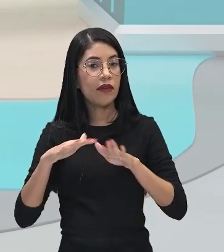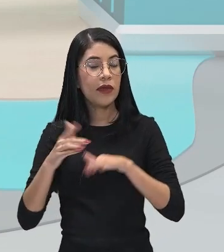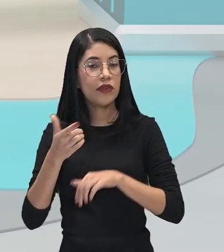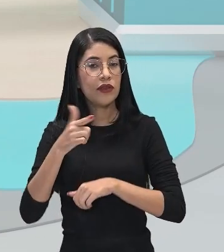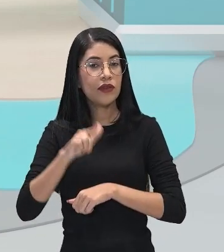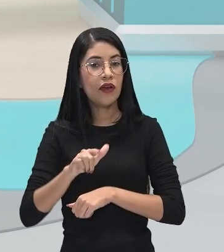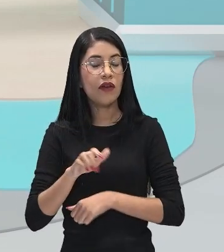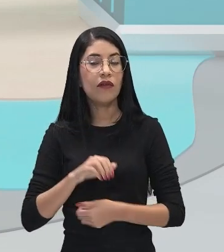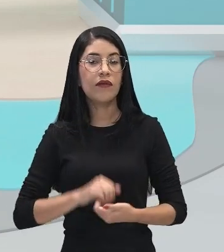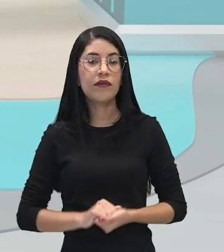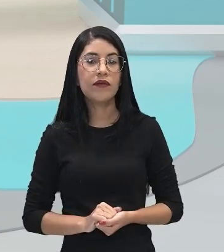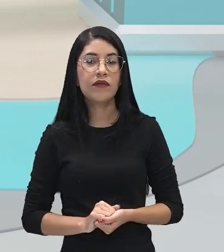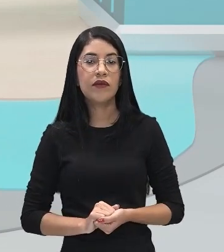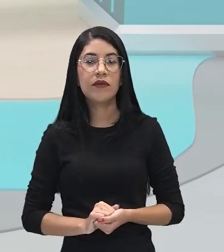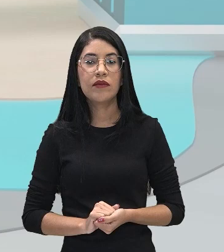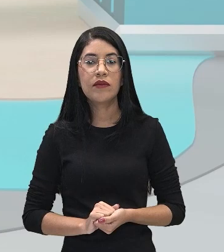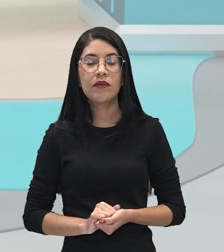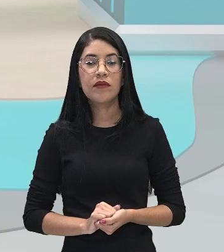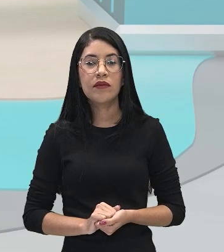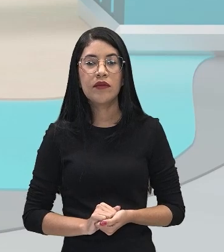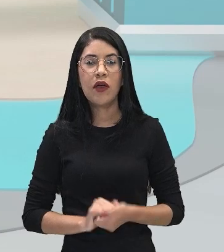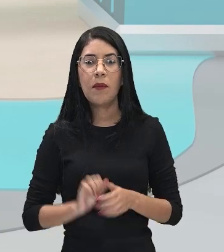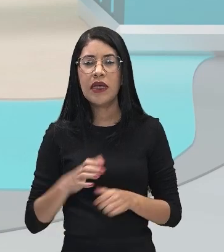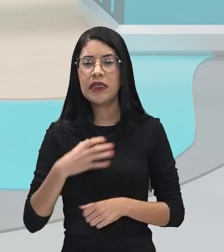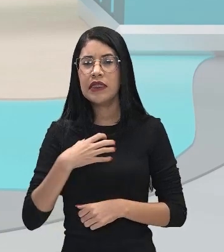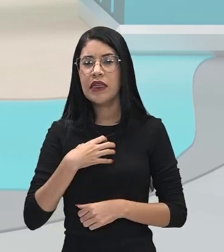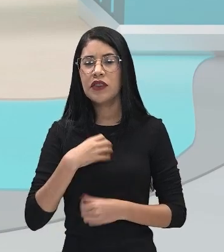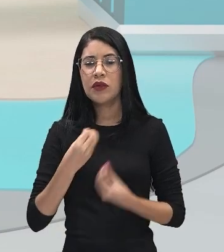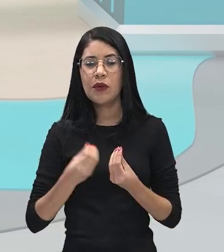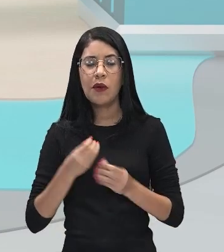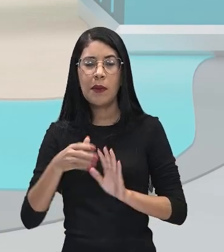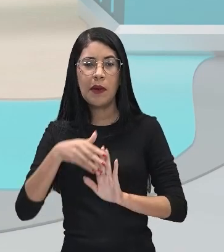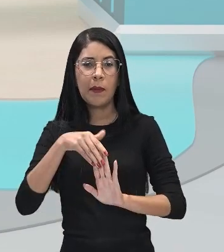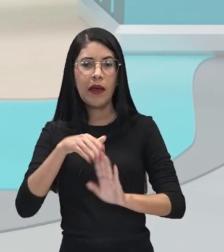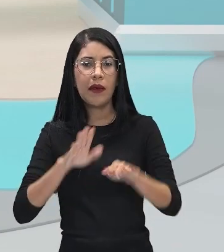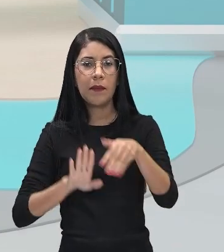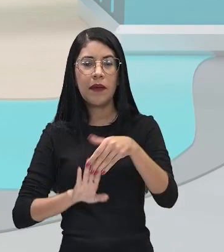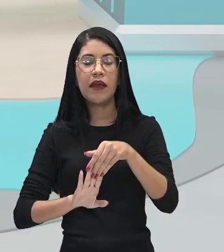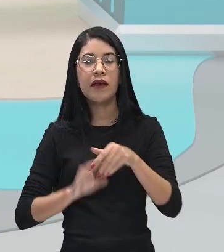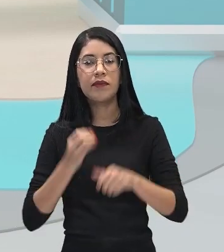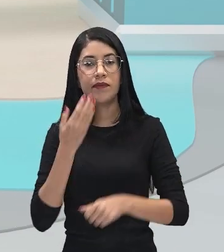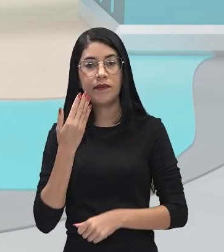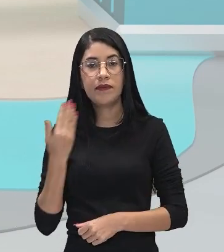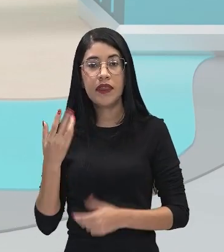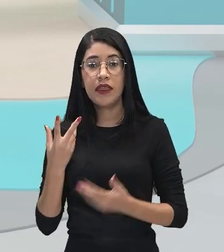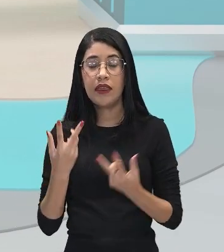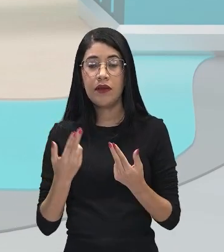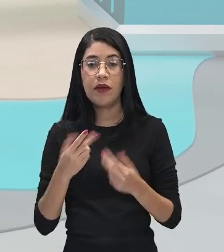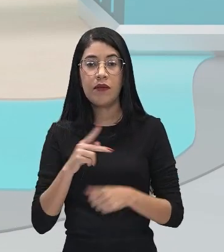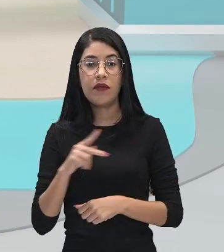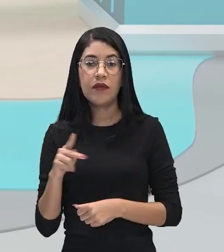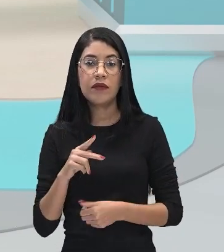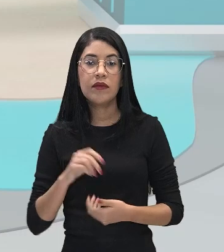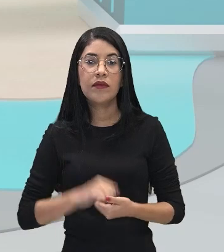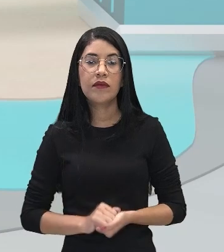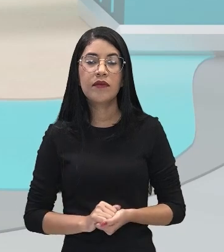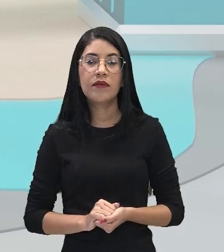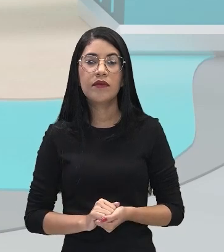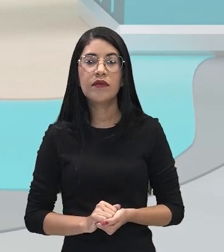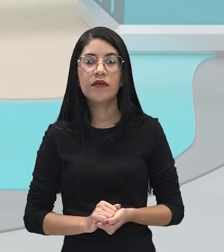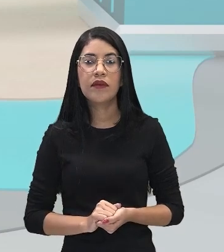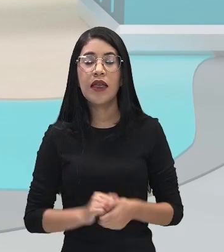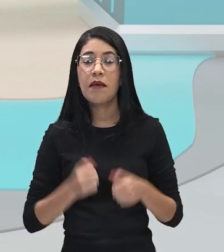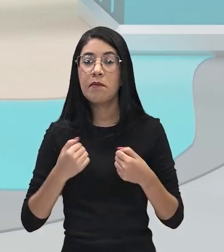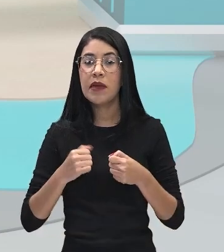pra gente entrar no clima do alongamento. Pro outro lado, lembrando que exercício unilateral